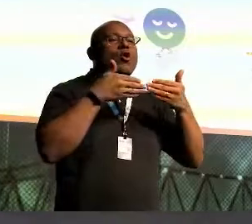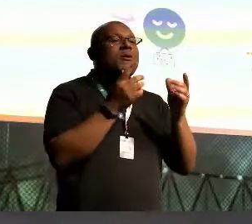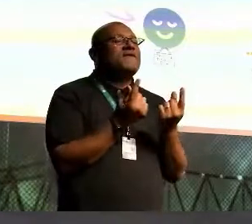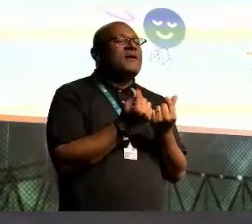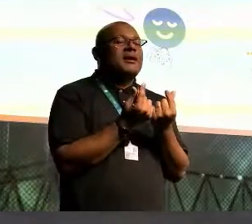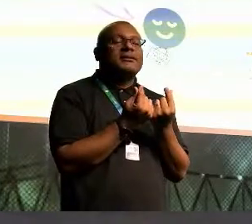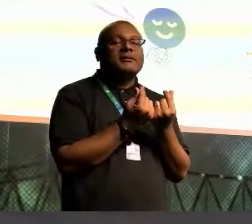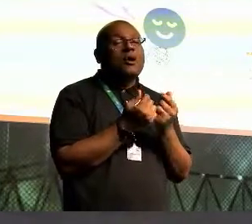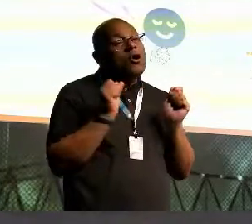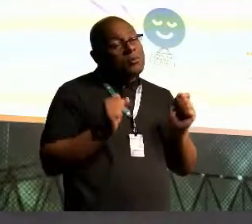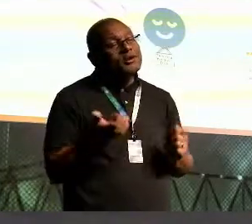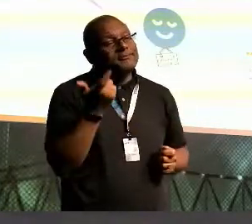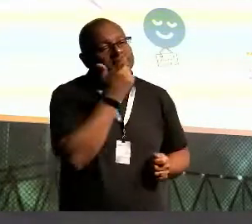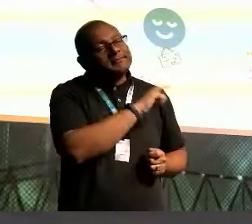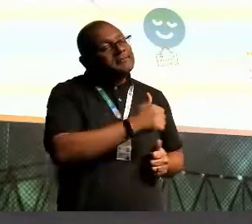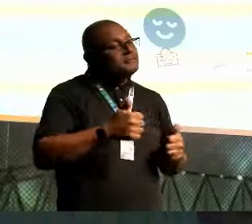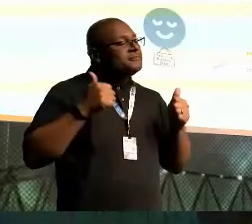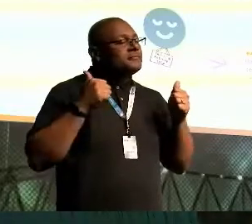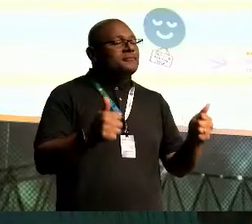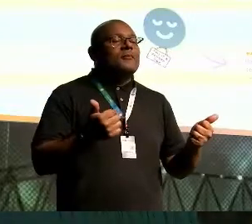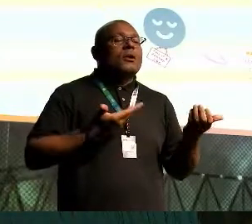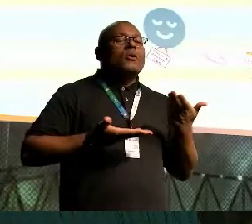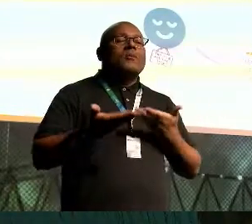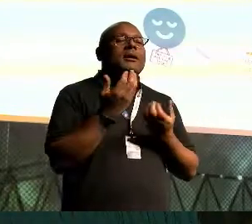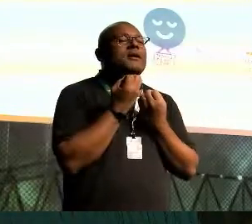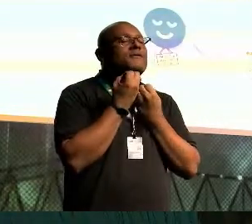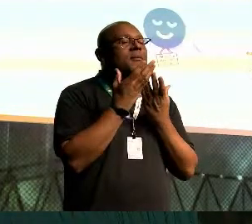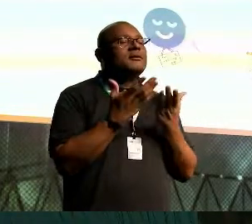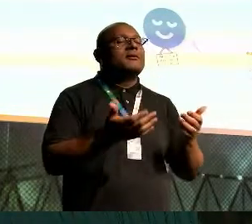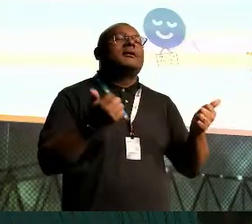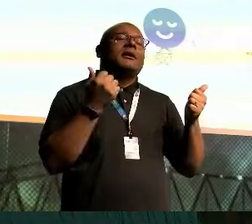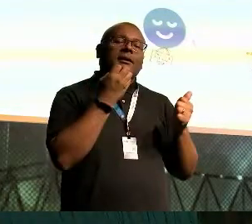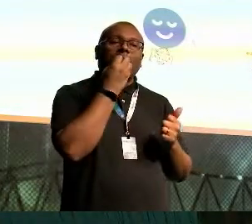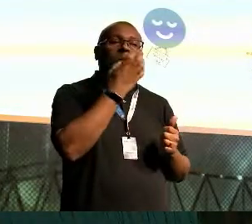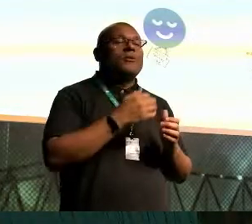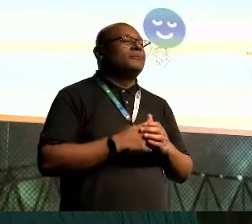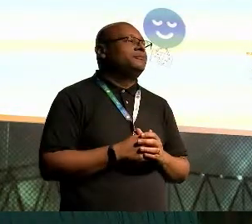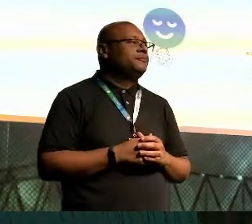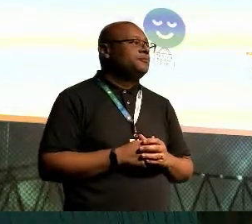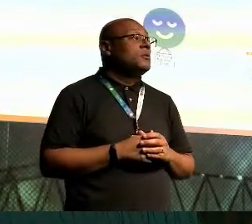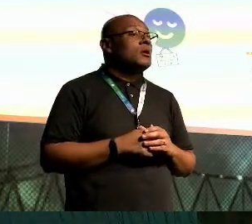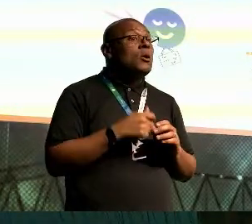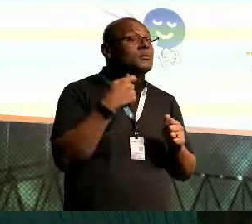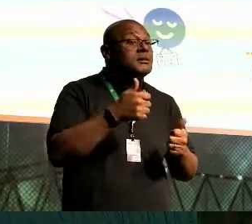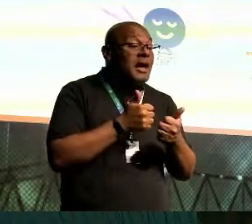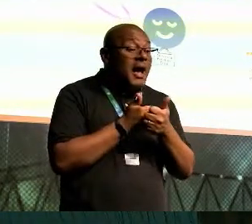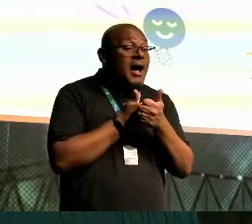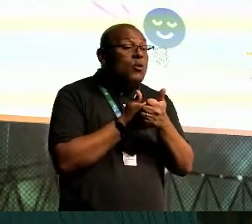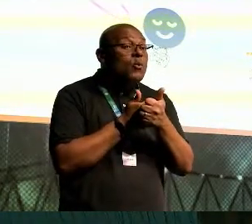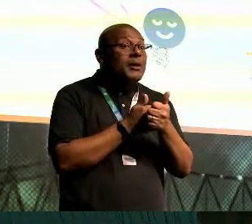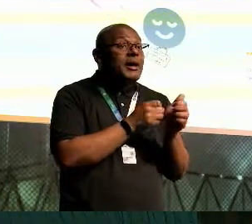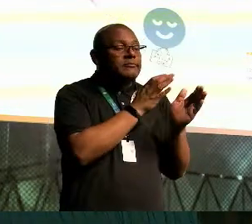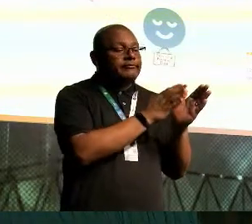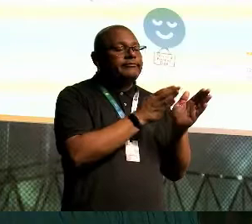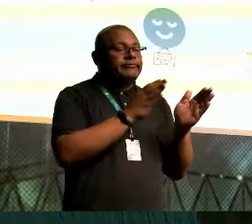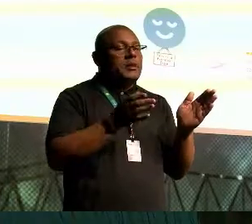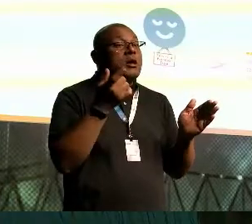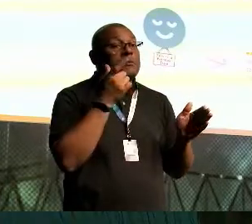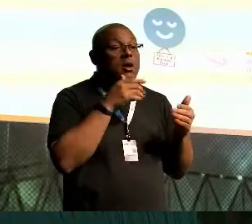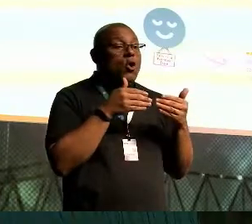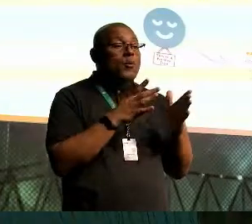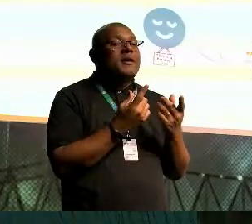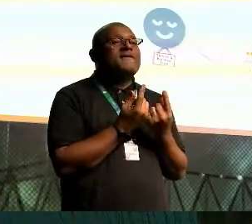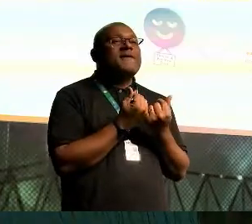Ou pode dar certo, compartilhar os dados, e aí é que vem a parte legal. Então, tudo isso tem que acontecer para a gente começar a ter o Open